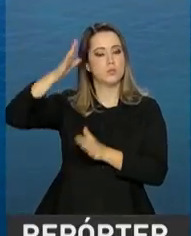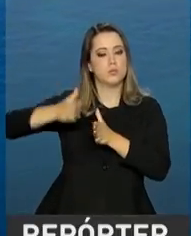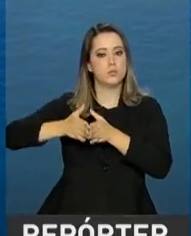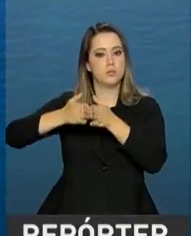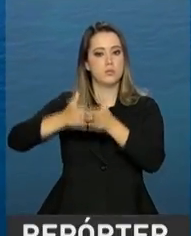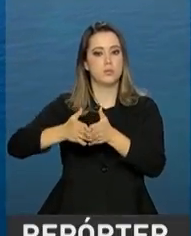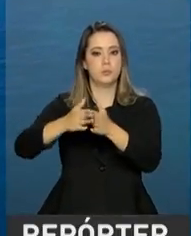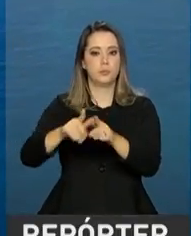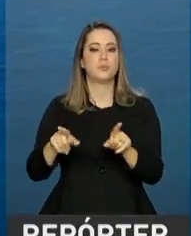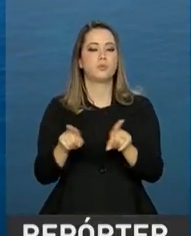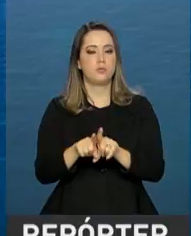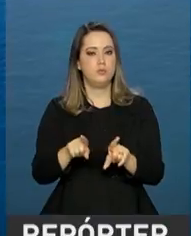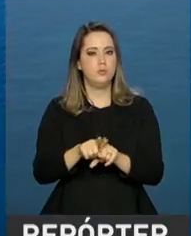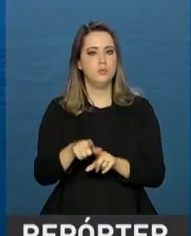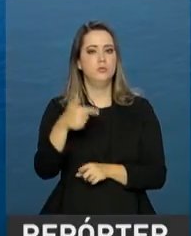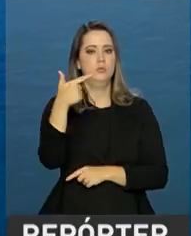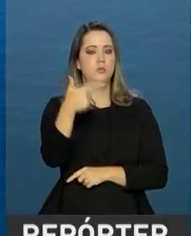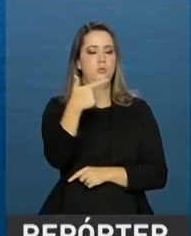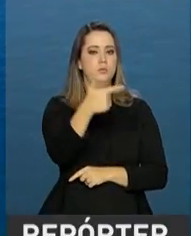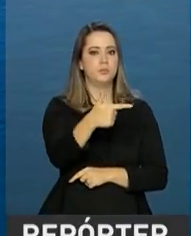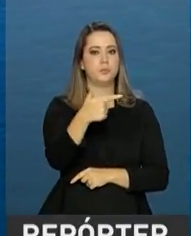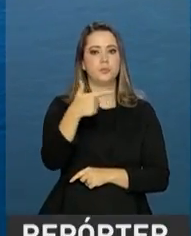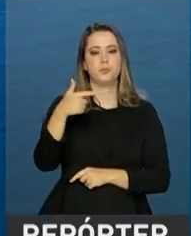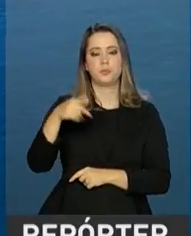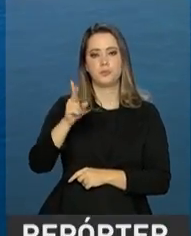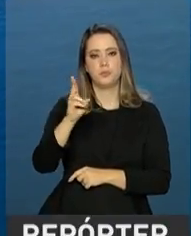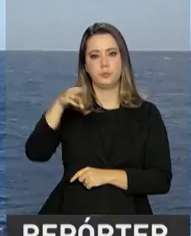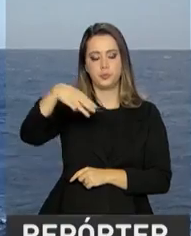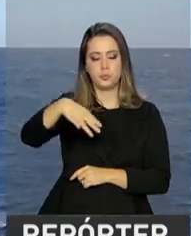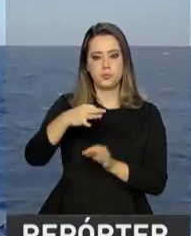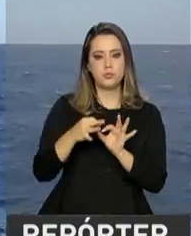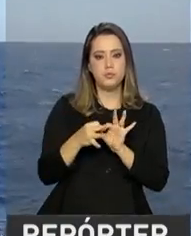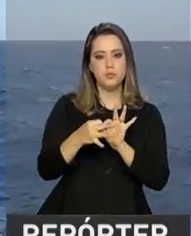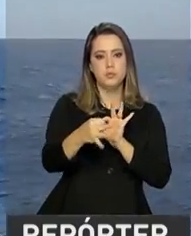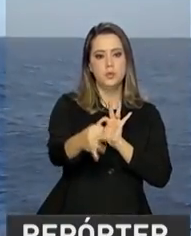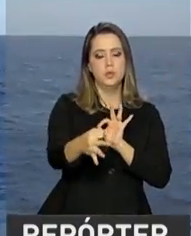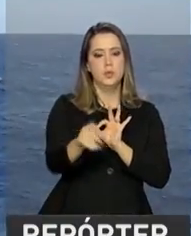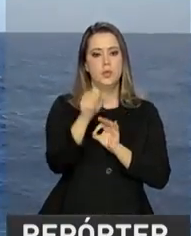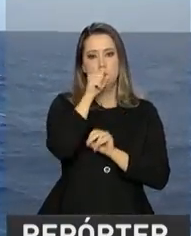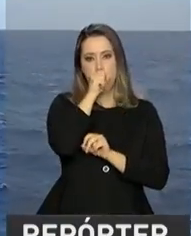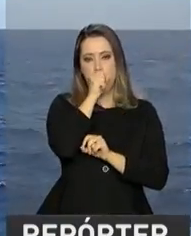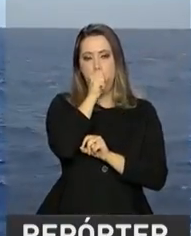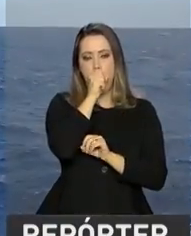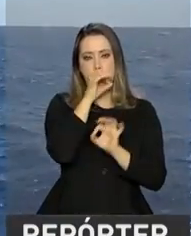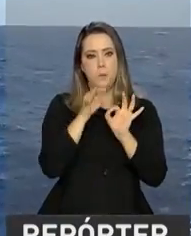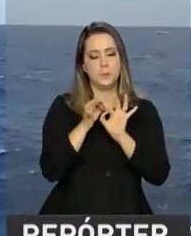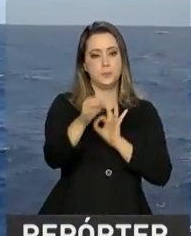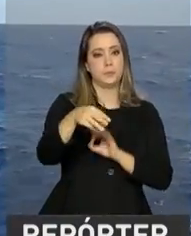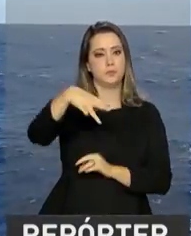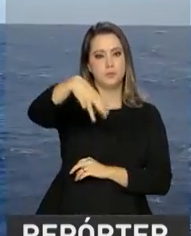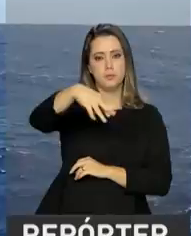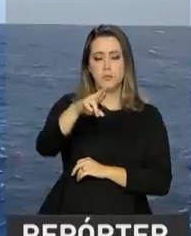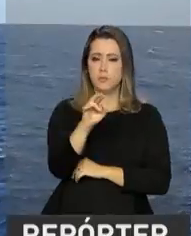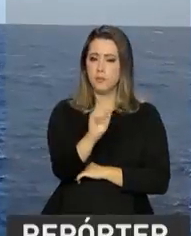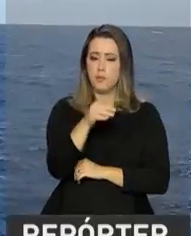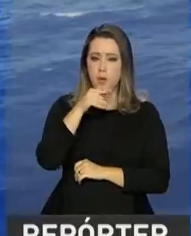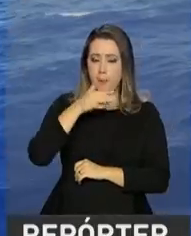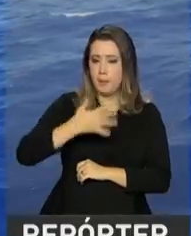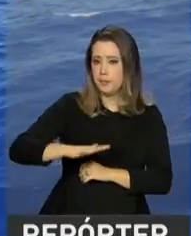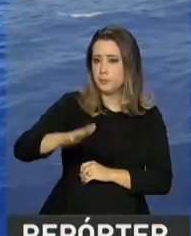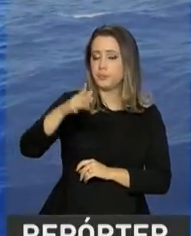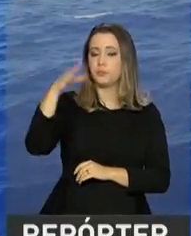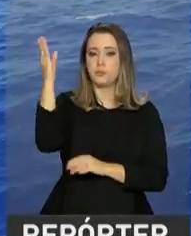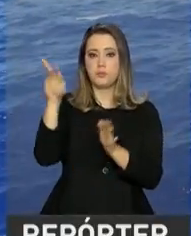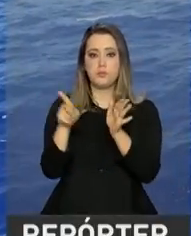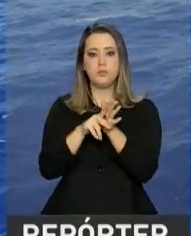isso. 22 quilômetros a partir da costa são chamado Mar Territorial do Brasil. Parece pouco?